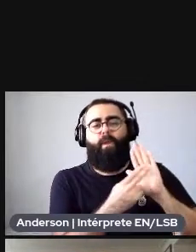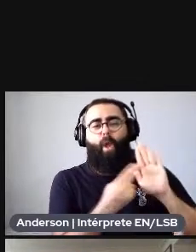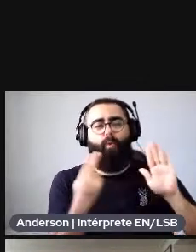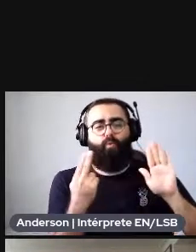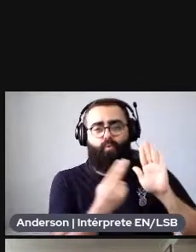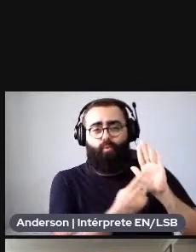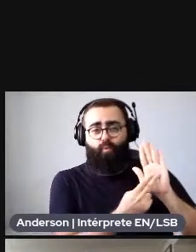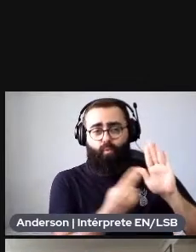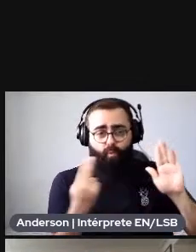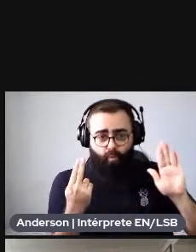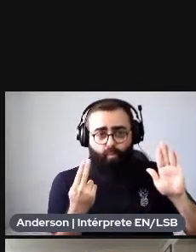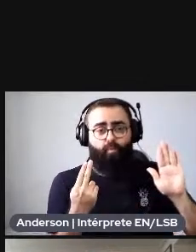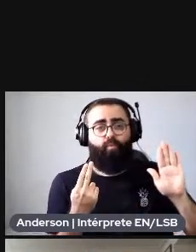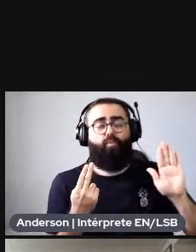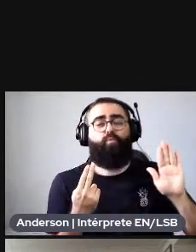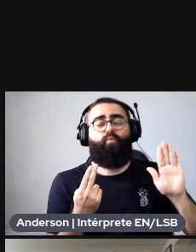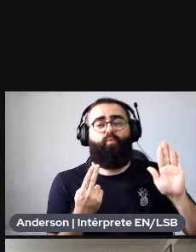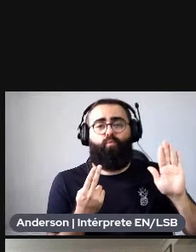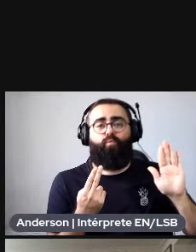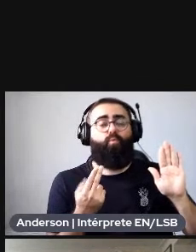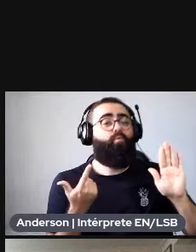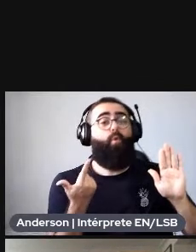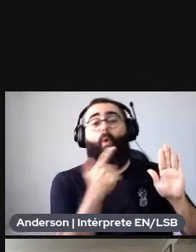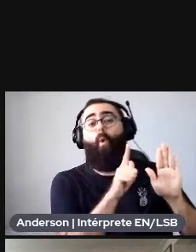conclusões num outro texto,